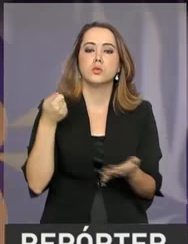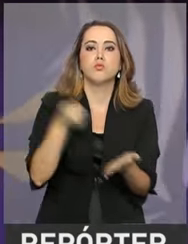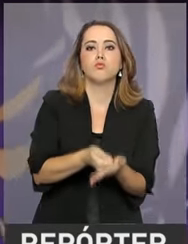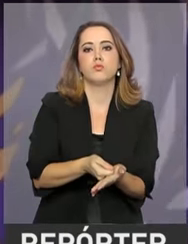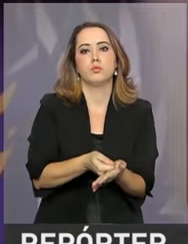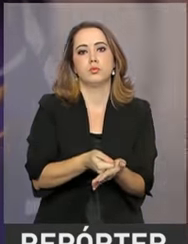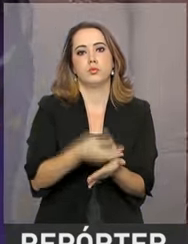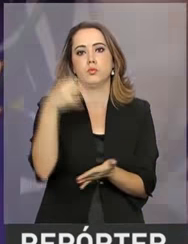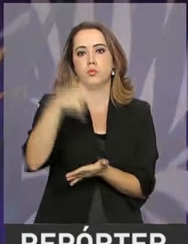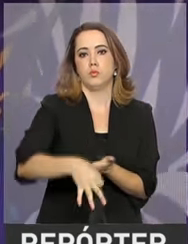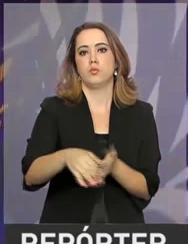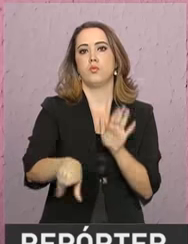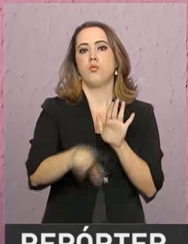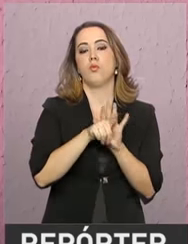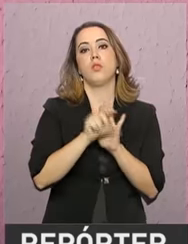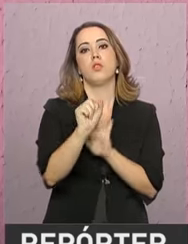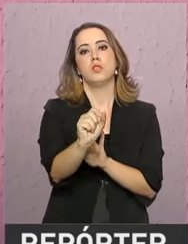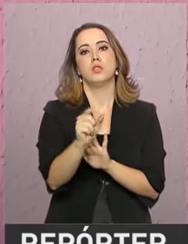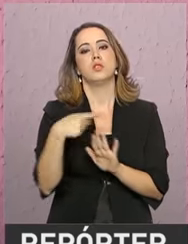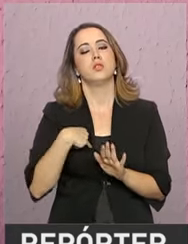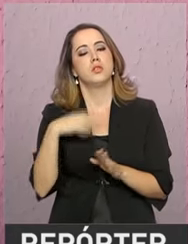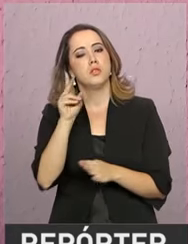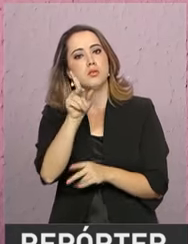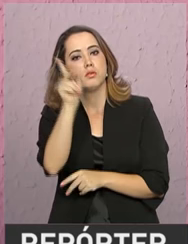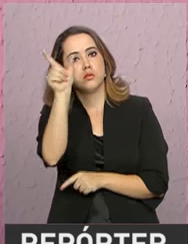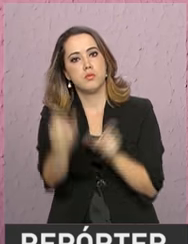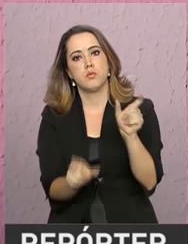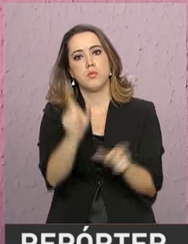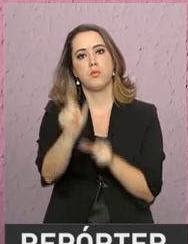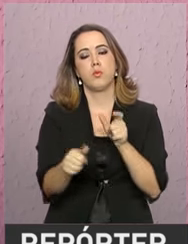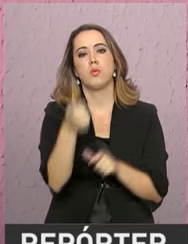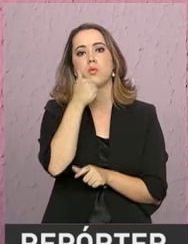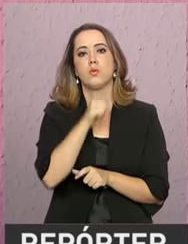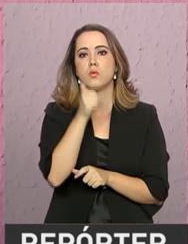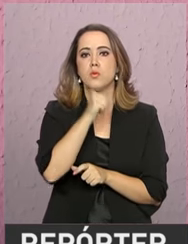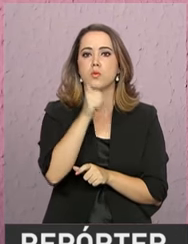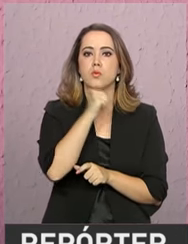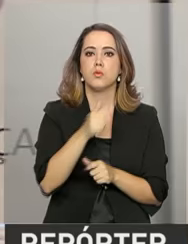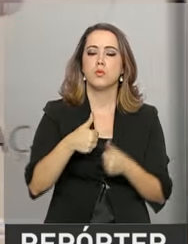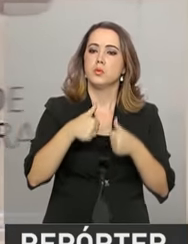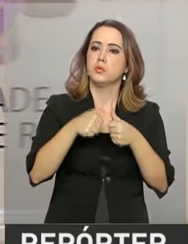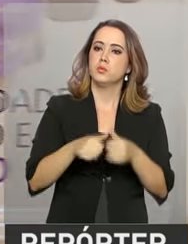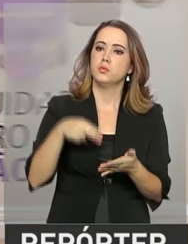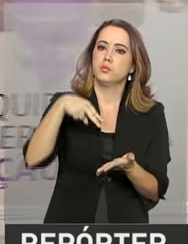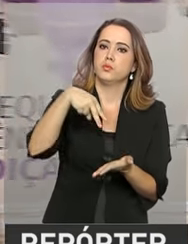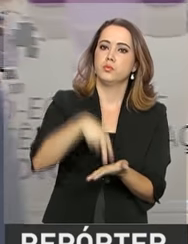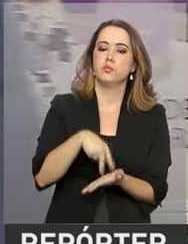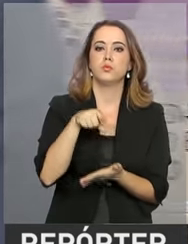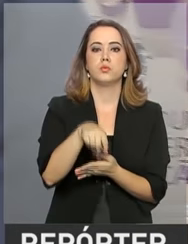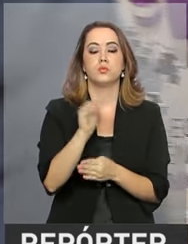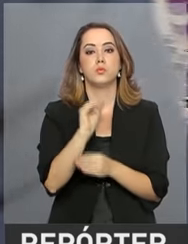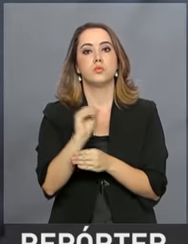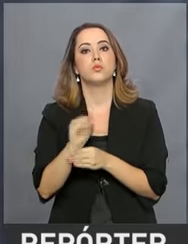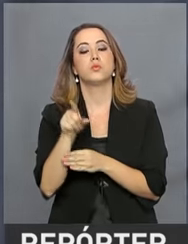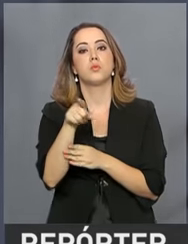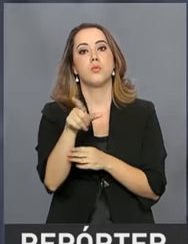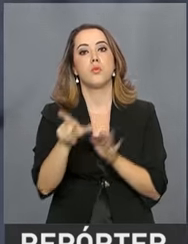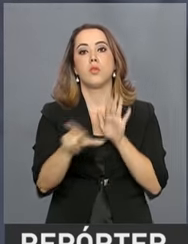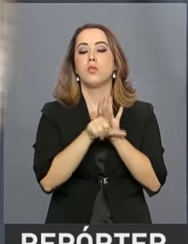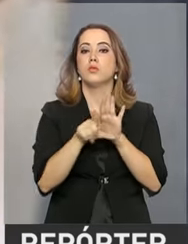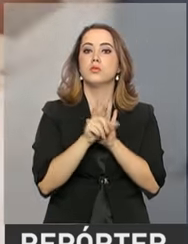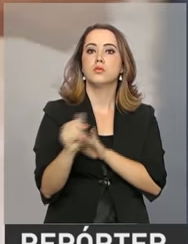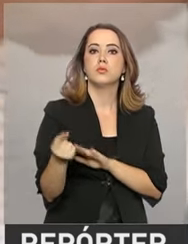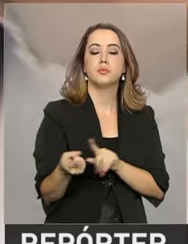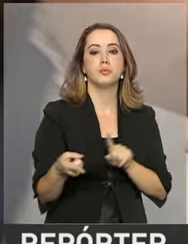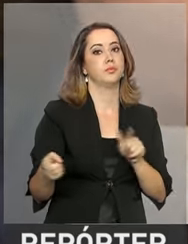rigor. E as vítimas passaram a ter mais apoio para denunciar e enfrentar a situação. A Lei Maria da Penha foi uma das